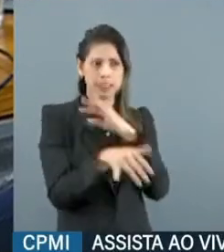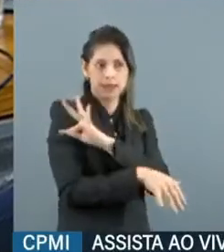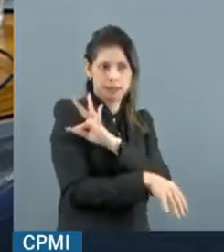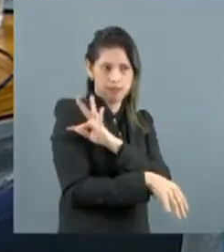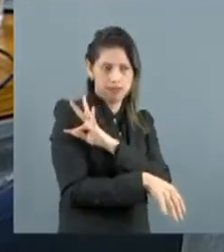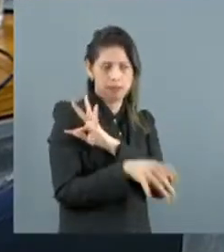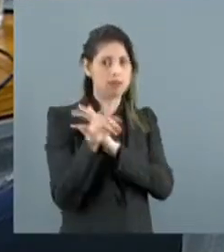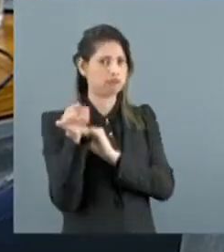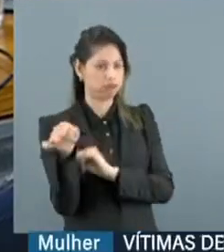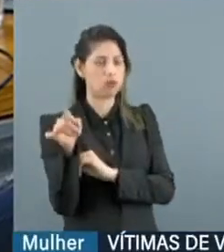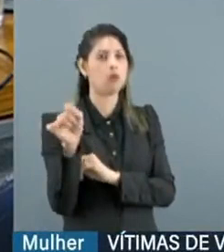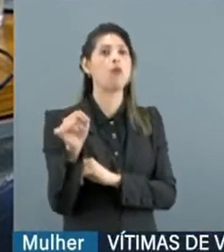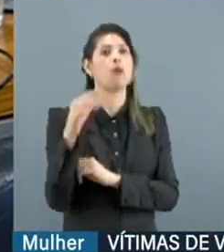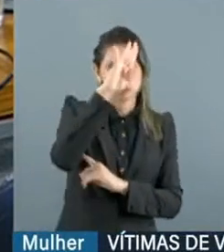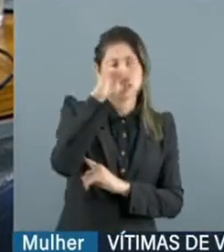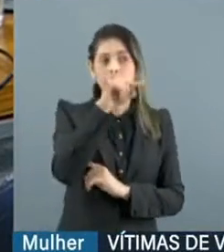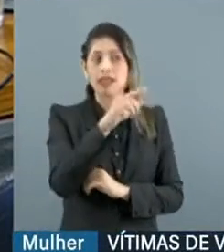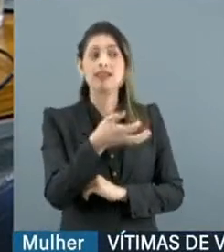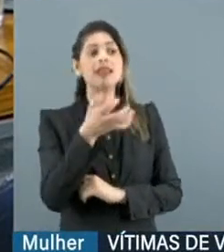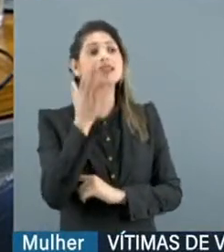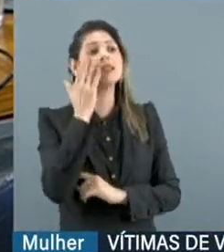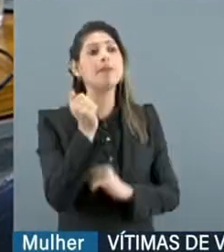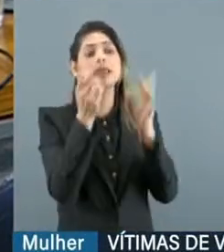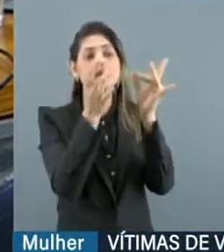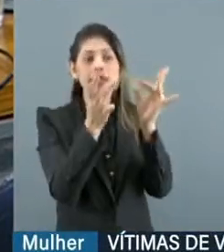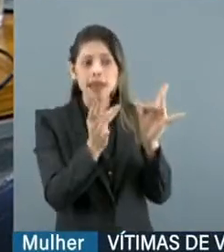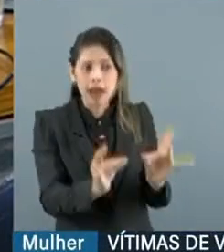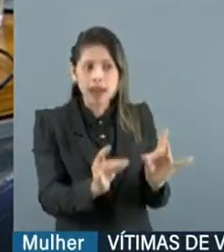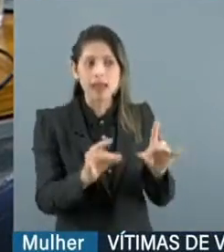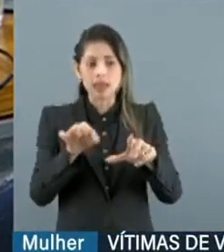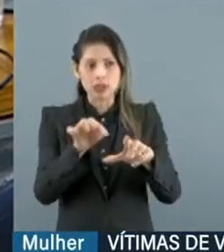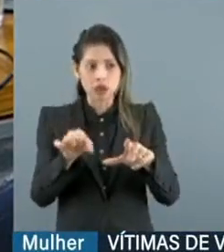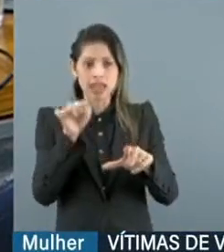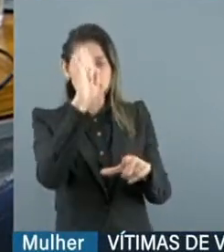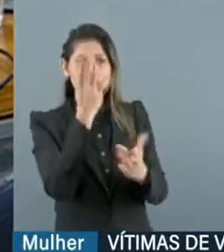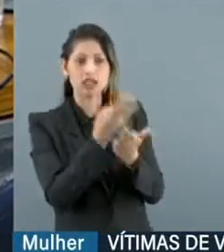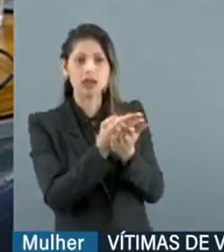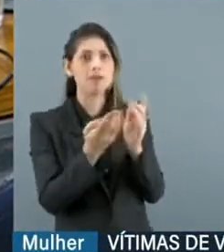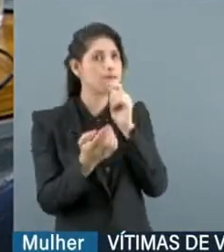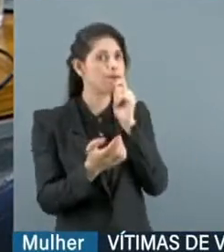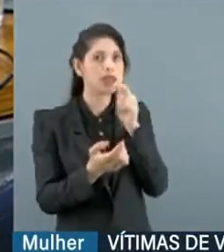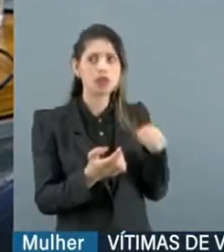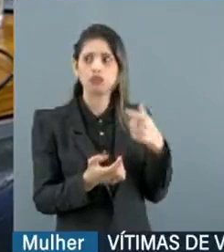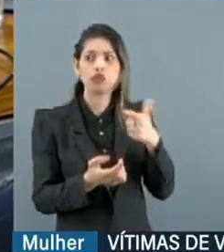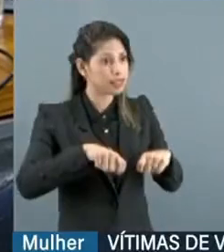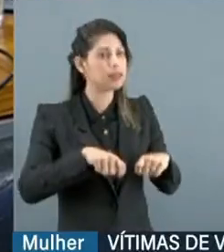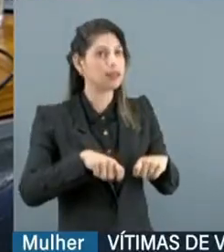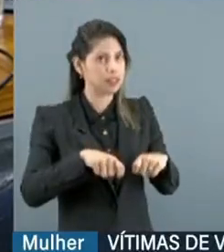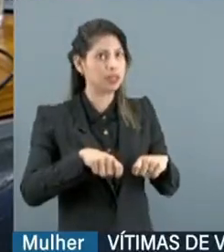ele queria saber sobre lisura das urnas? Isso, exato. E ele acreditava que as urnas não tinham capacidade de